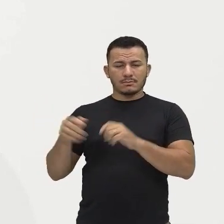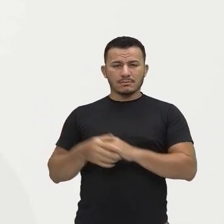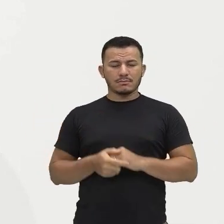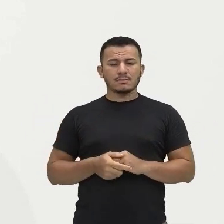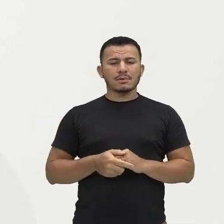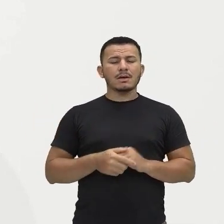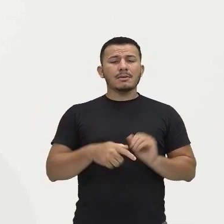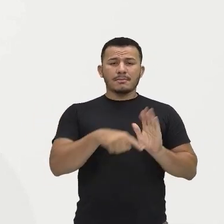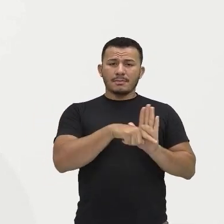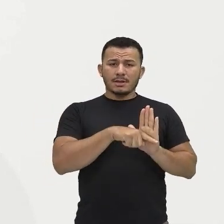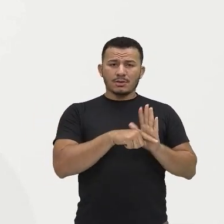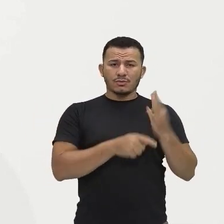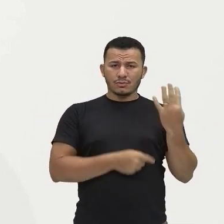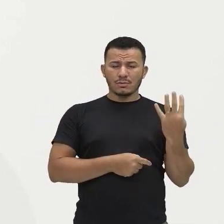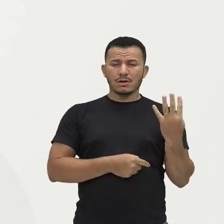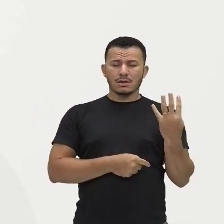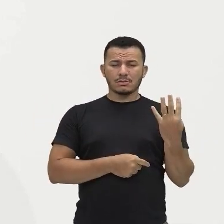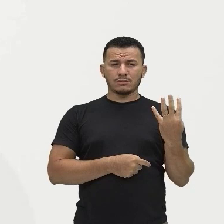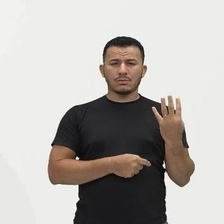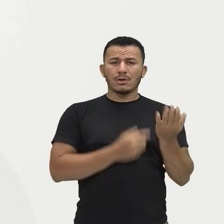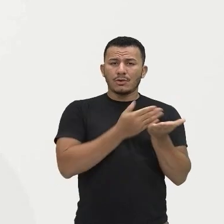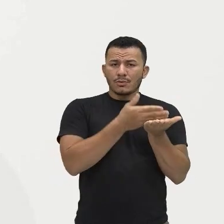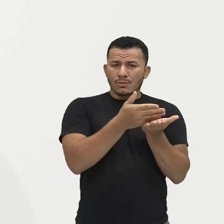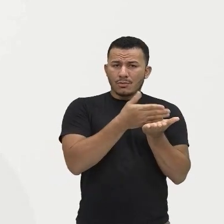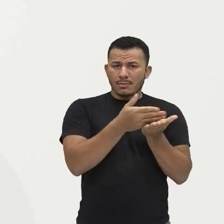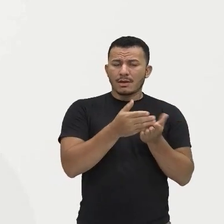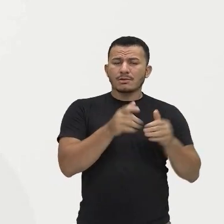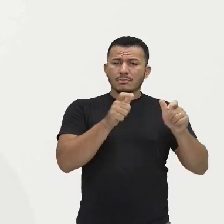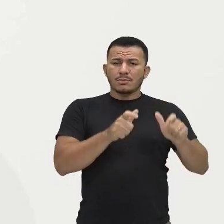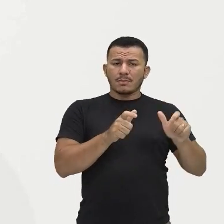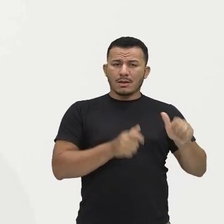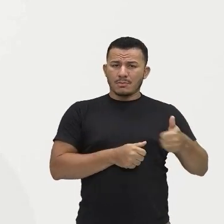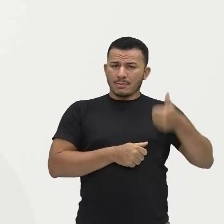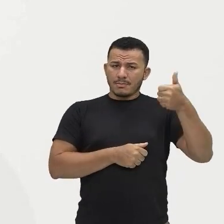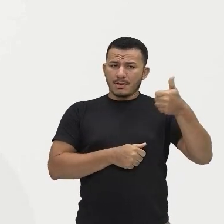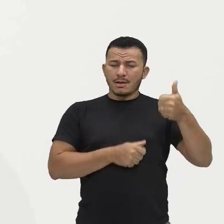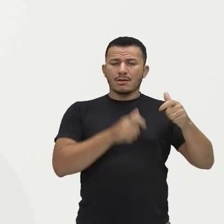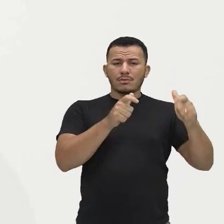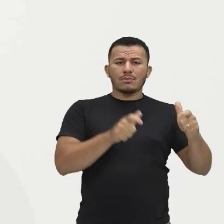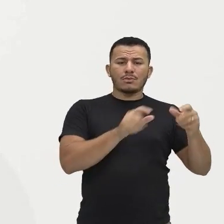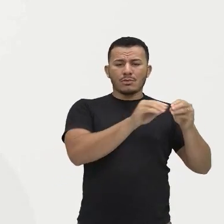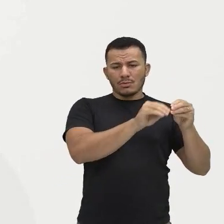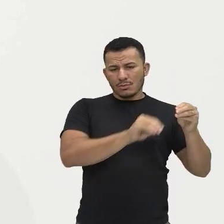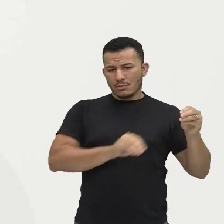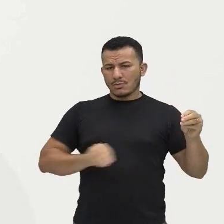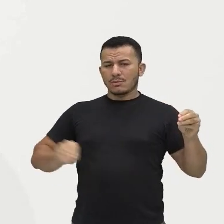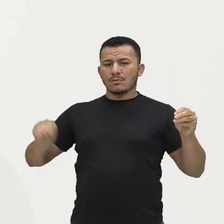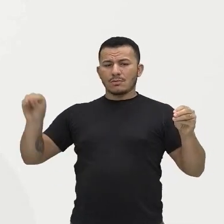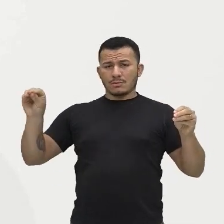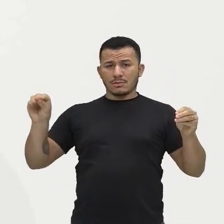de menos 4. Então, será a minha primeira posição, Vou me deslocar 8, ou seja,